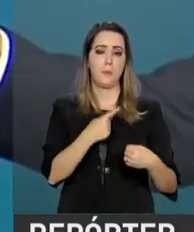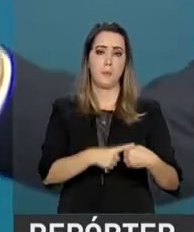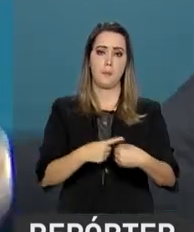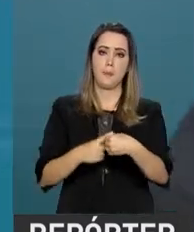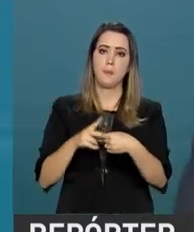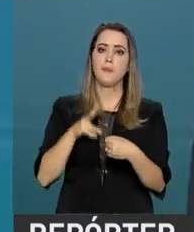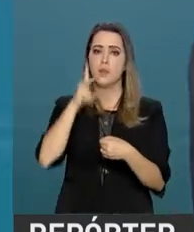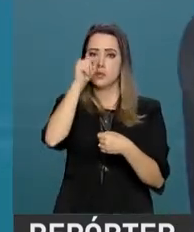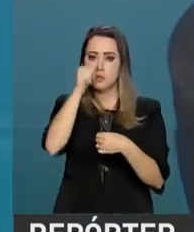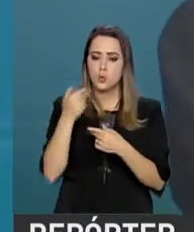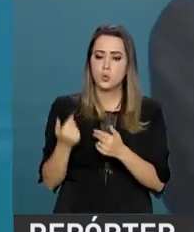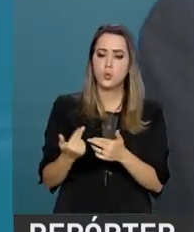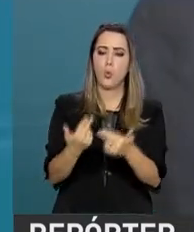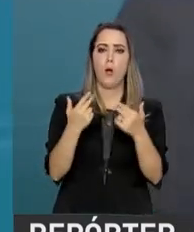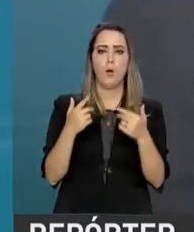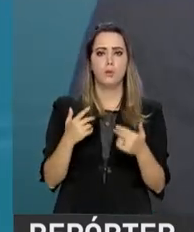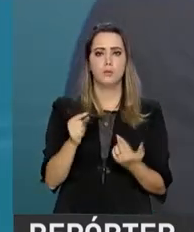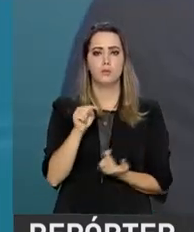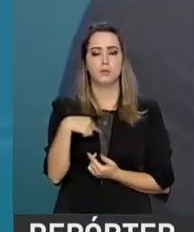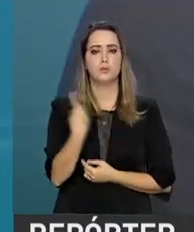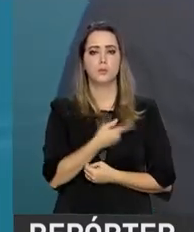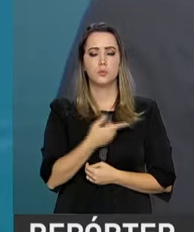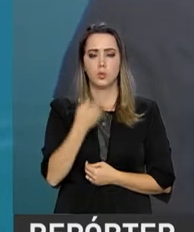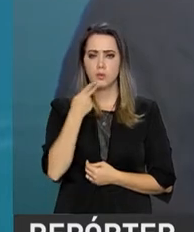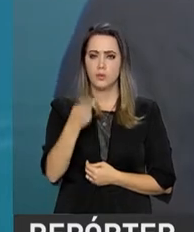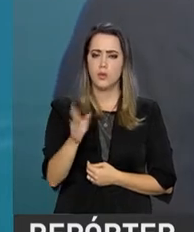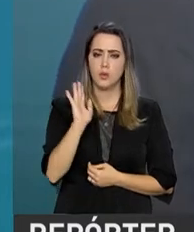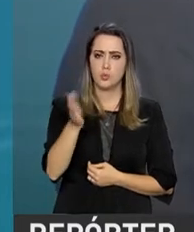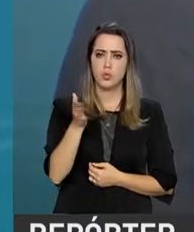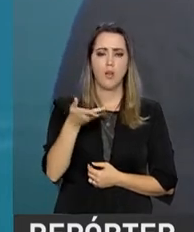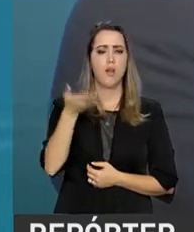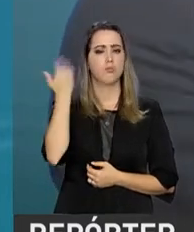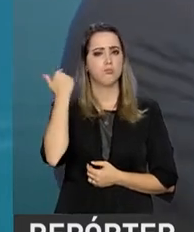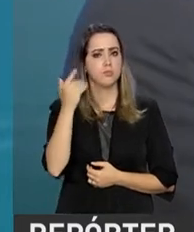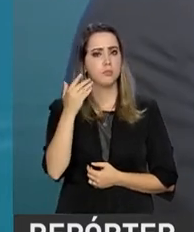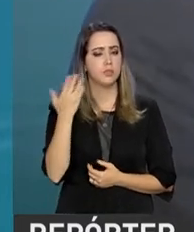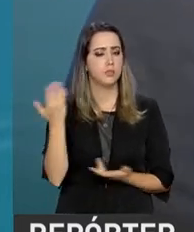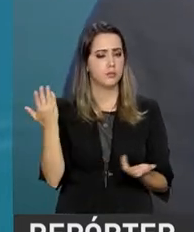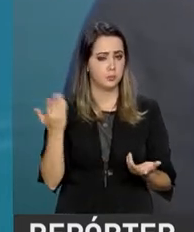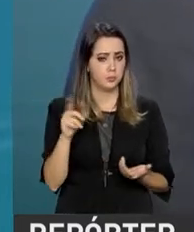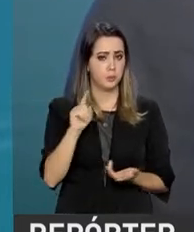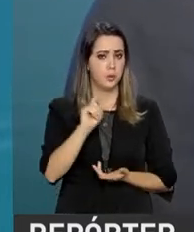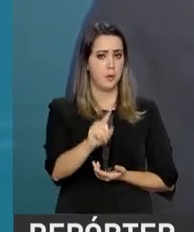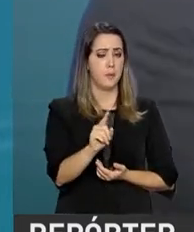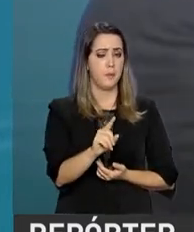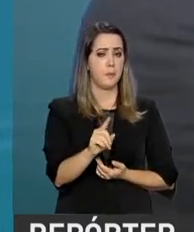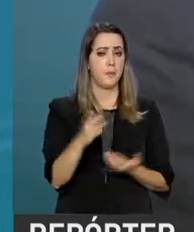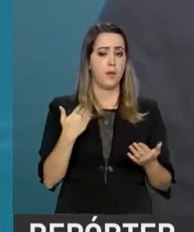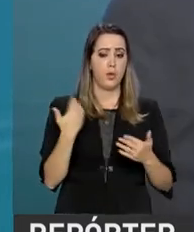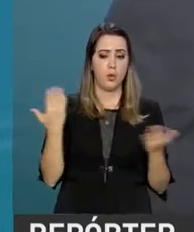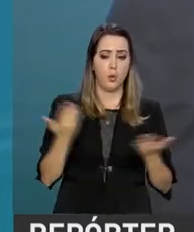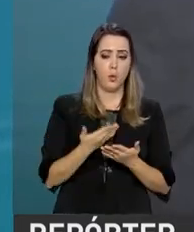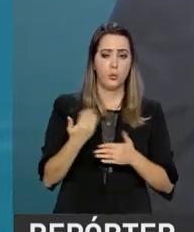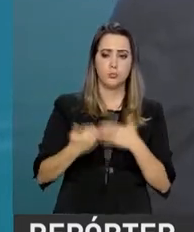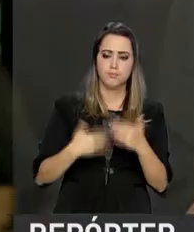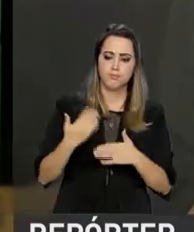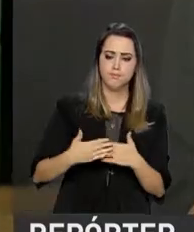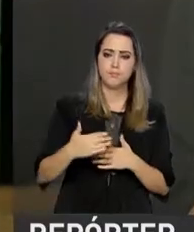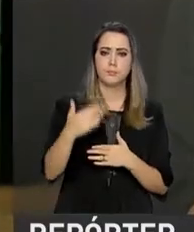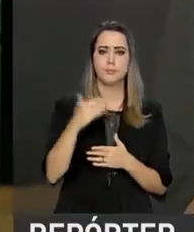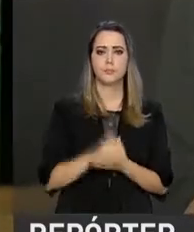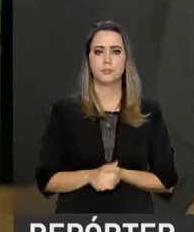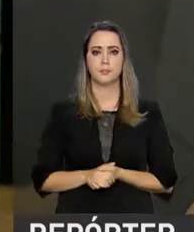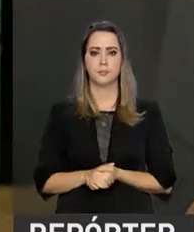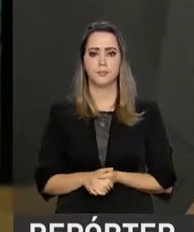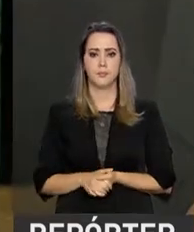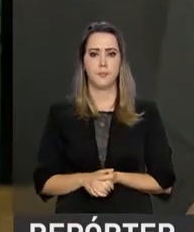fortes é isso que o que nós pregamos no passado passado recente e de hoje nós estamos realizando os